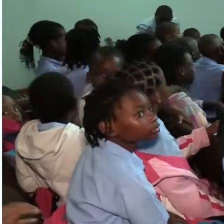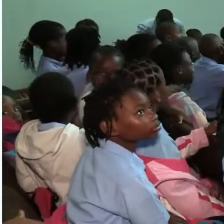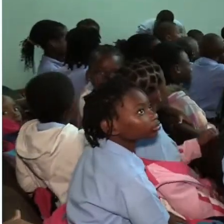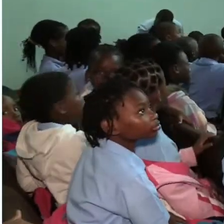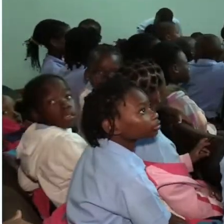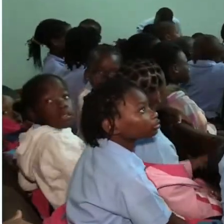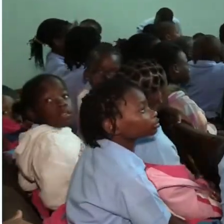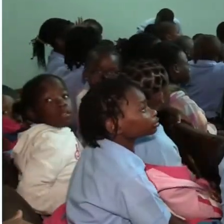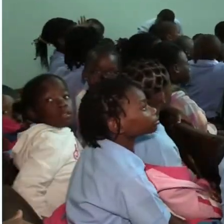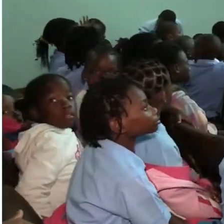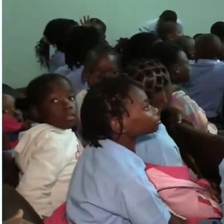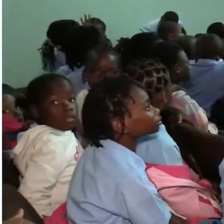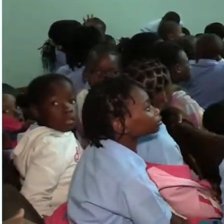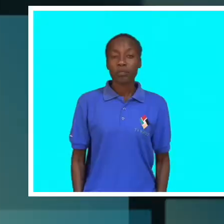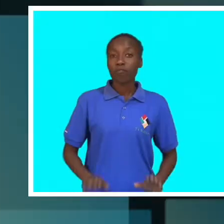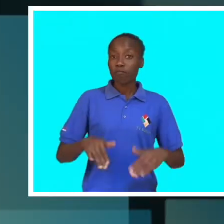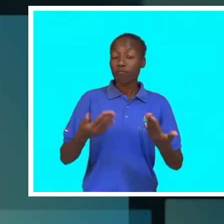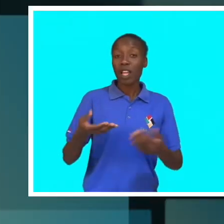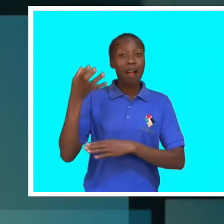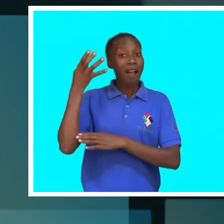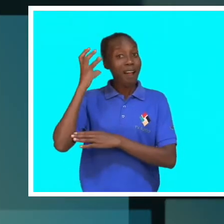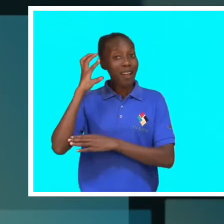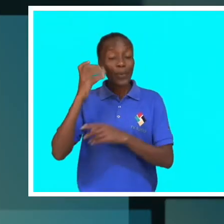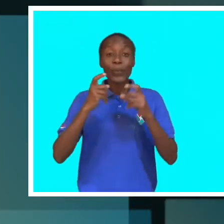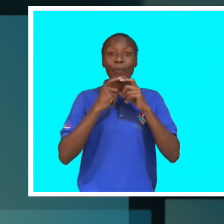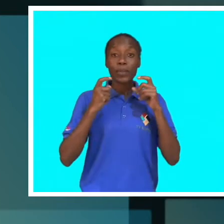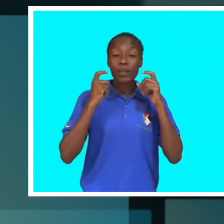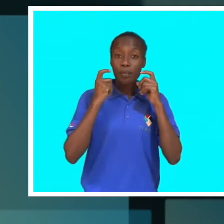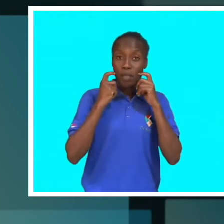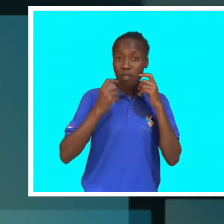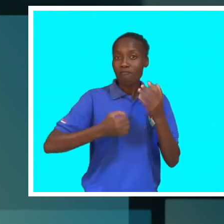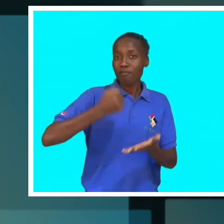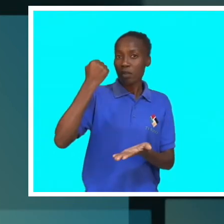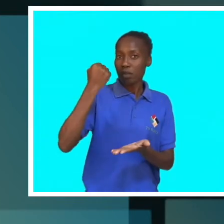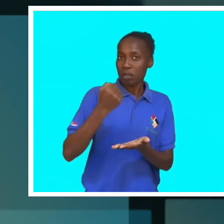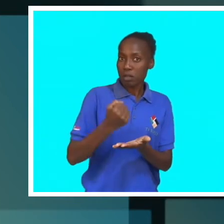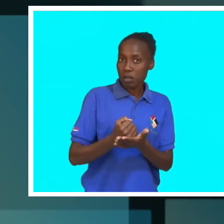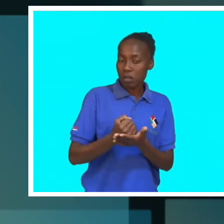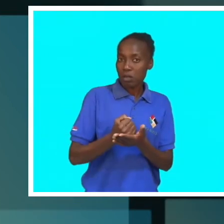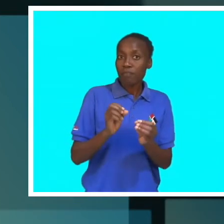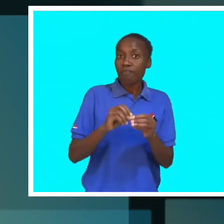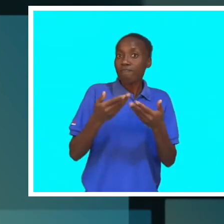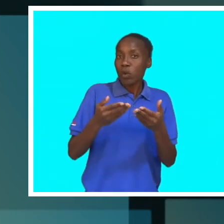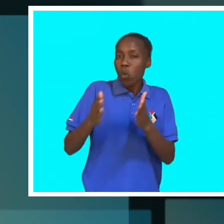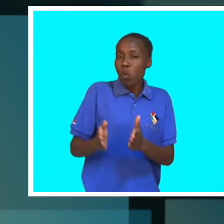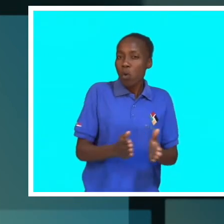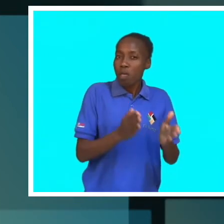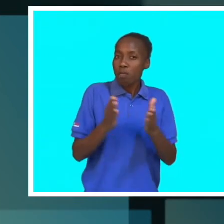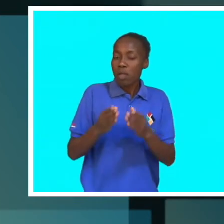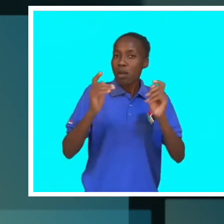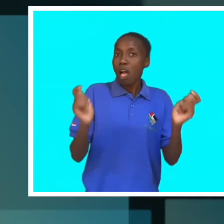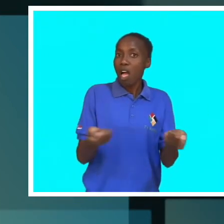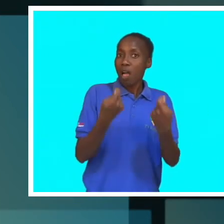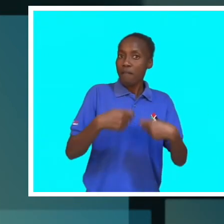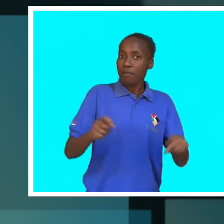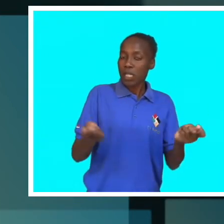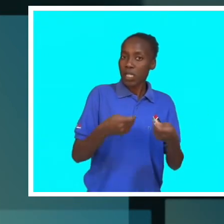o funcionamento de uma rádio. A Rádio Moçambique decidiu organizar esta festa,